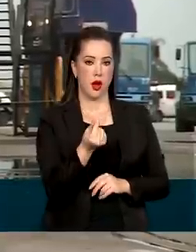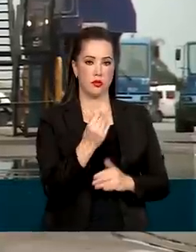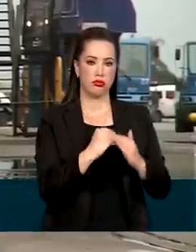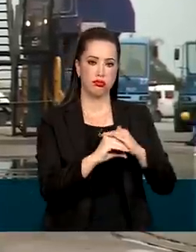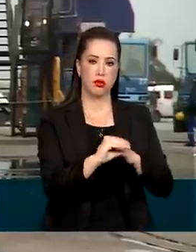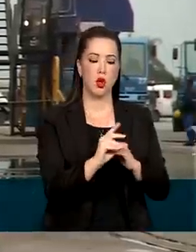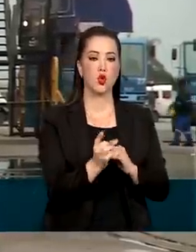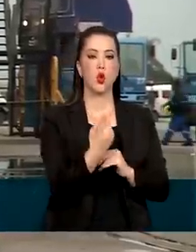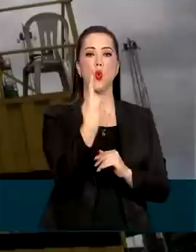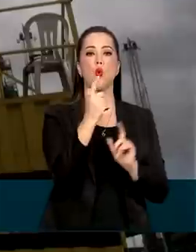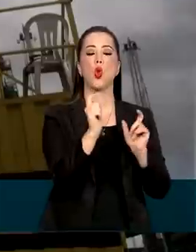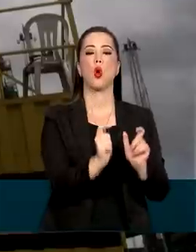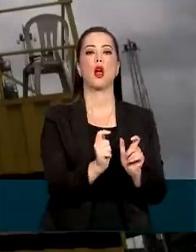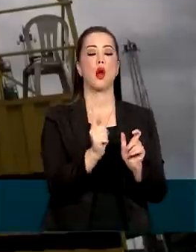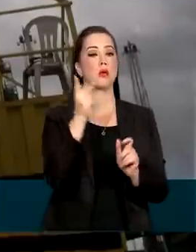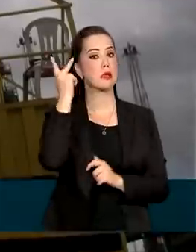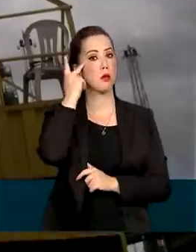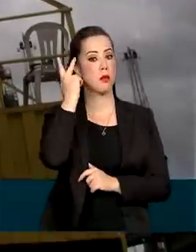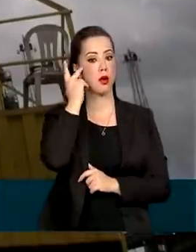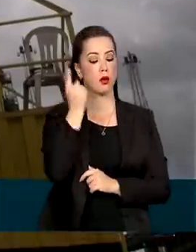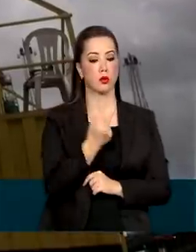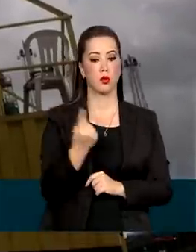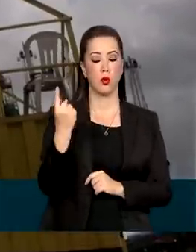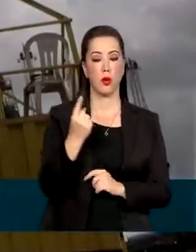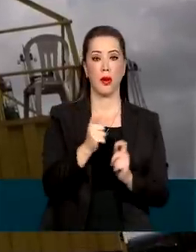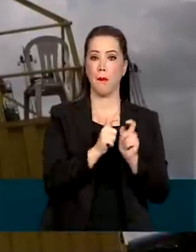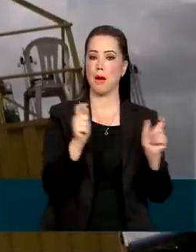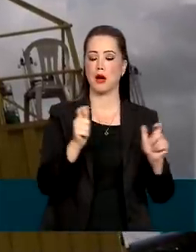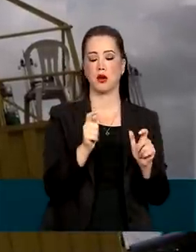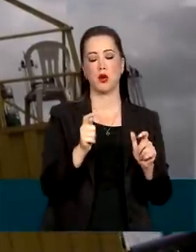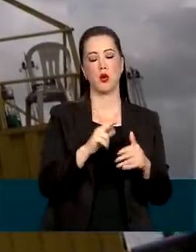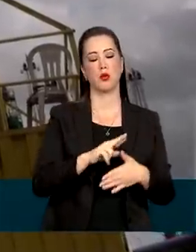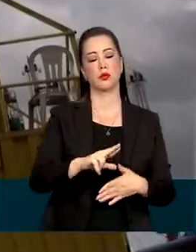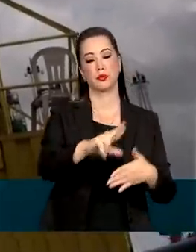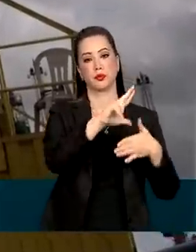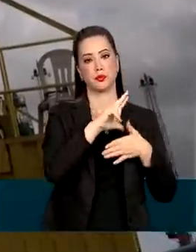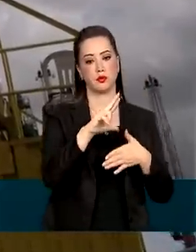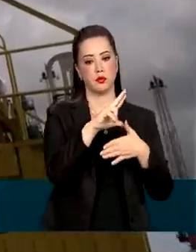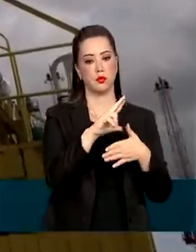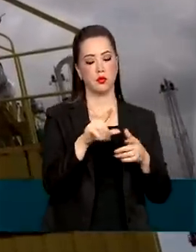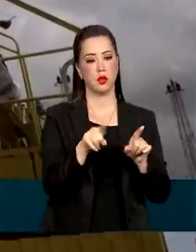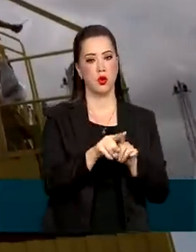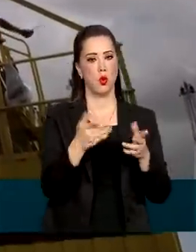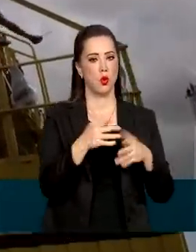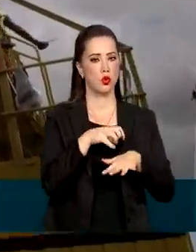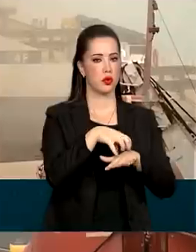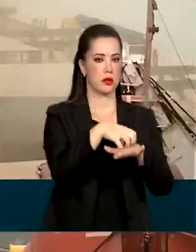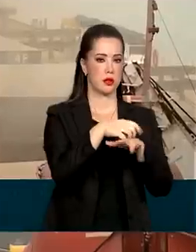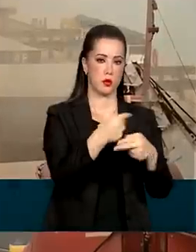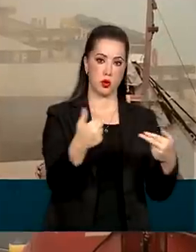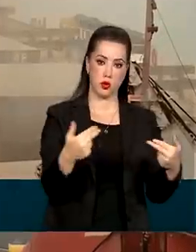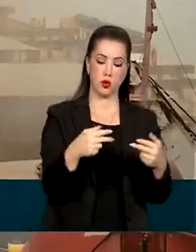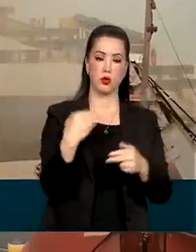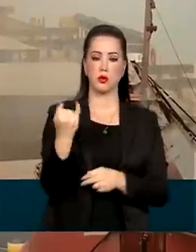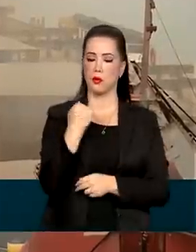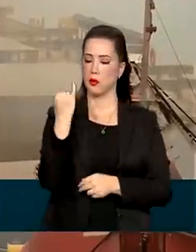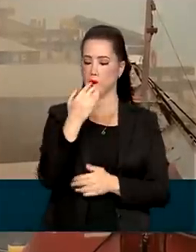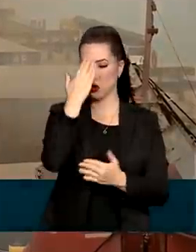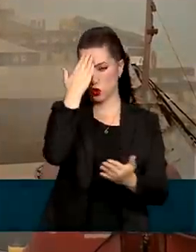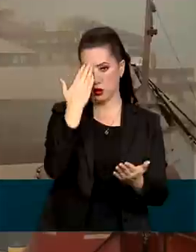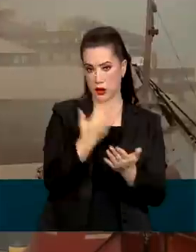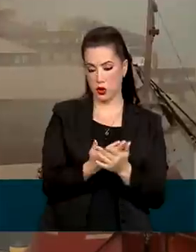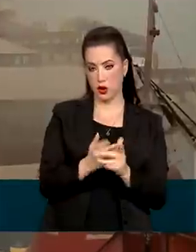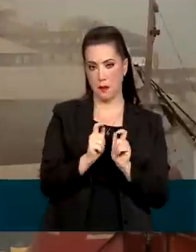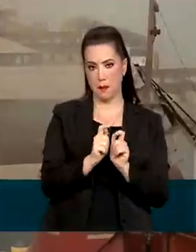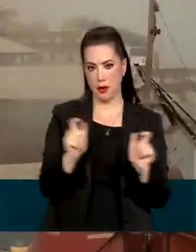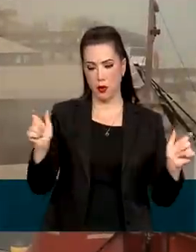o maior em movimentação de carga da América Latina o setor hidroviário de transporte de mercadorias é uma das grandes apostas